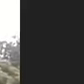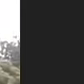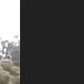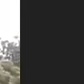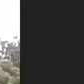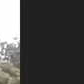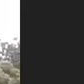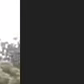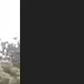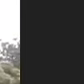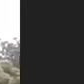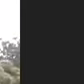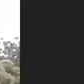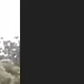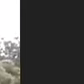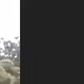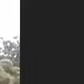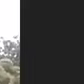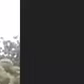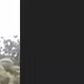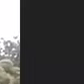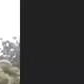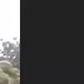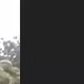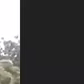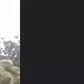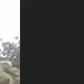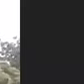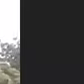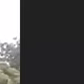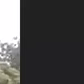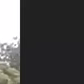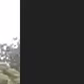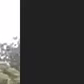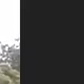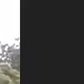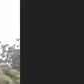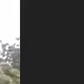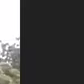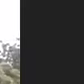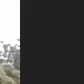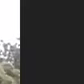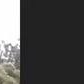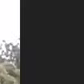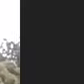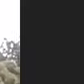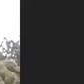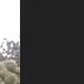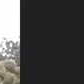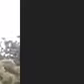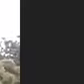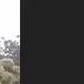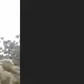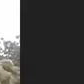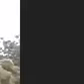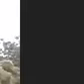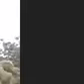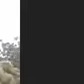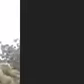aí dentro e sempre numa proatividade, ajudando a empresa, no momento que nós precisávamos que ela estendesse a mão para